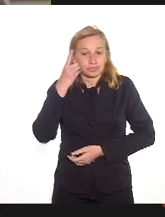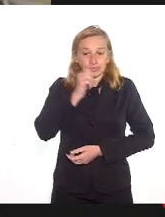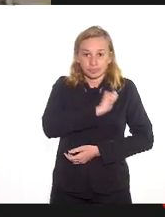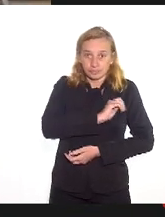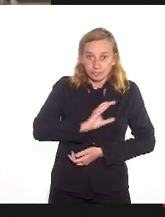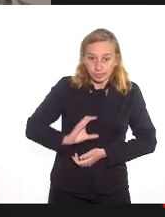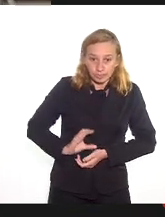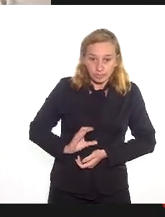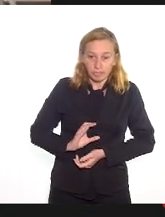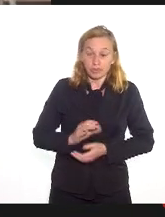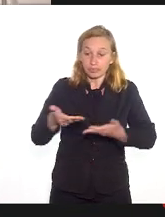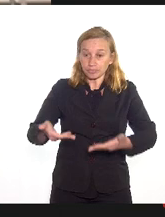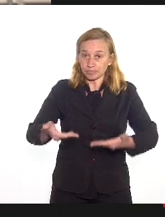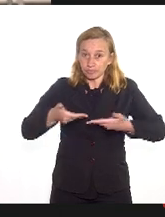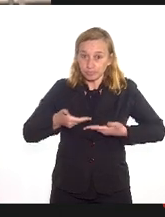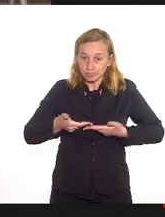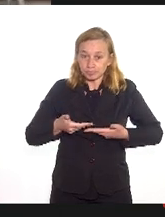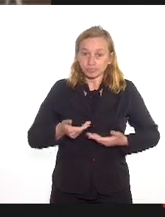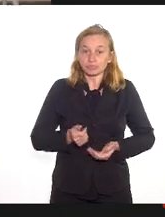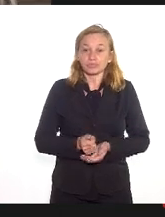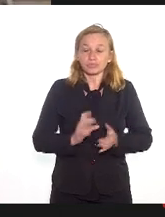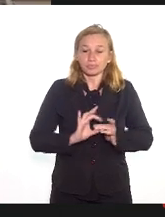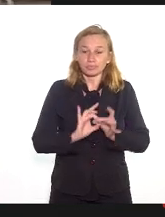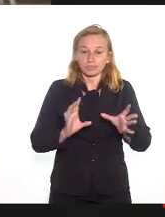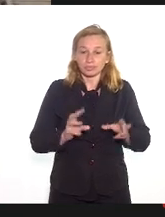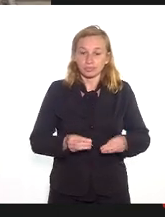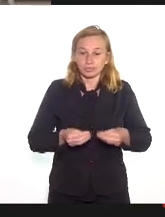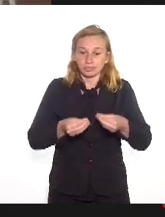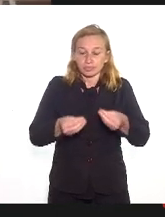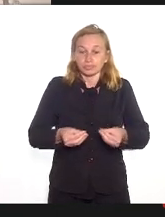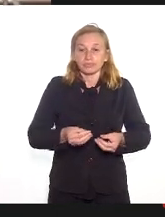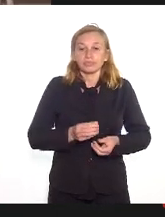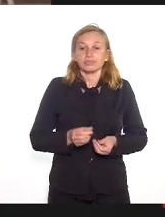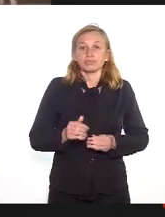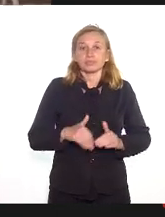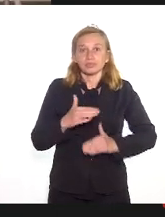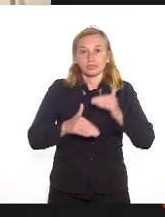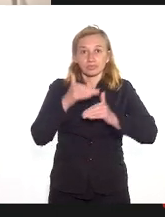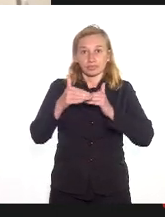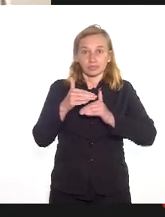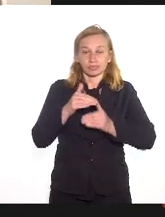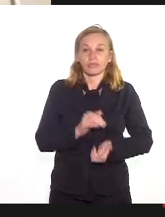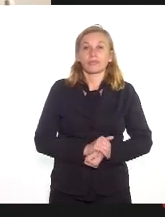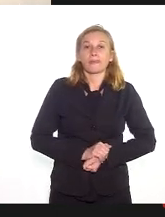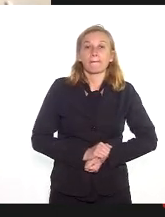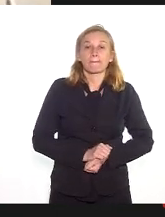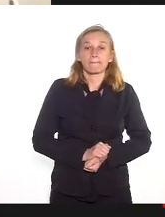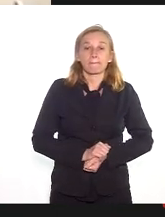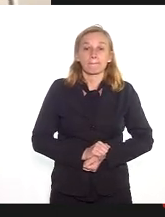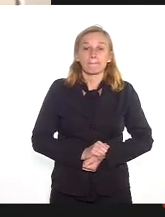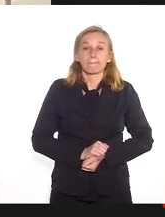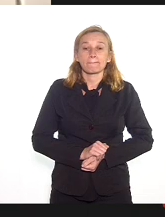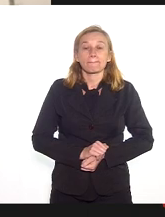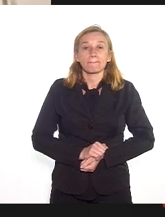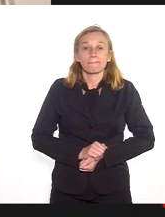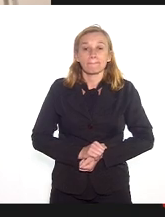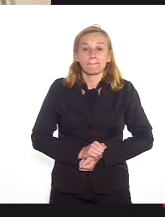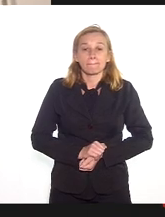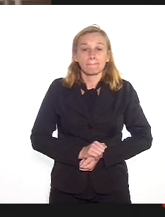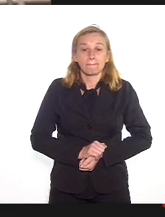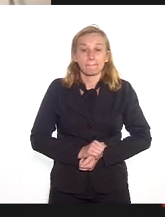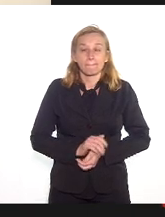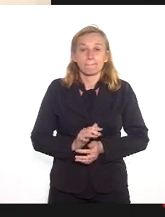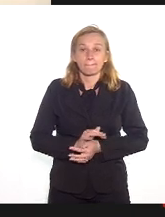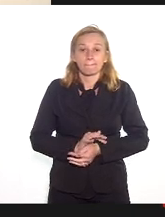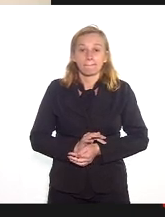que nos convidou, nos deu autonomia para estar pensando aqui a questão do desenvolvimento, nós estamos muito interessados em construir